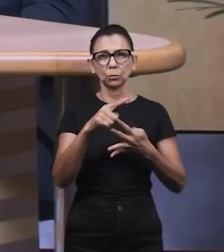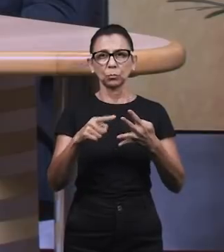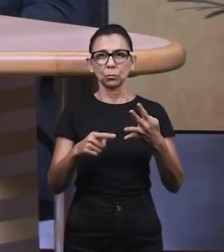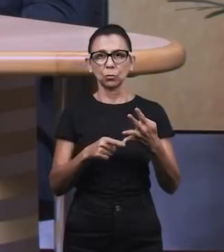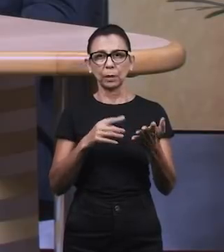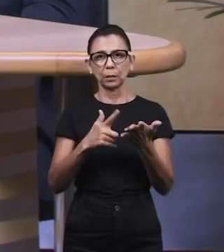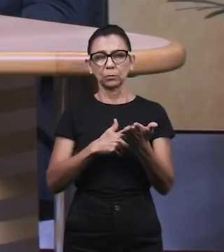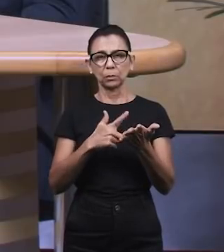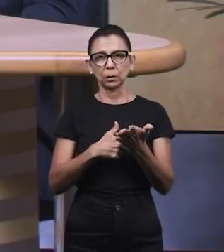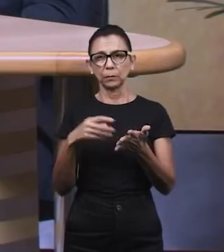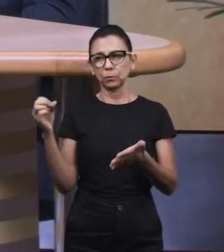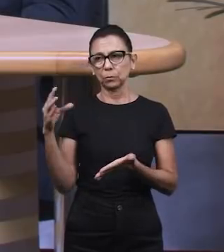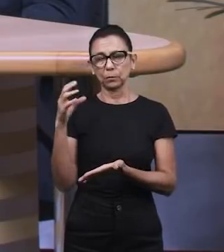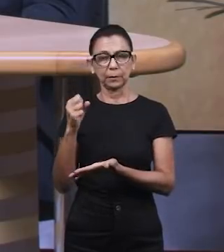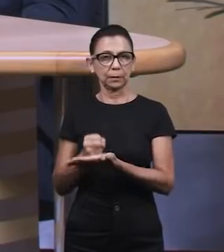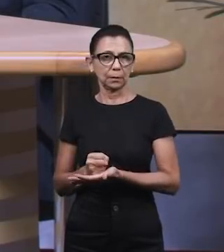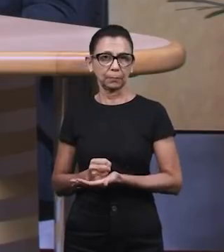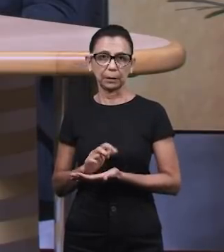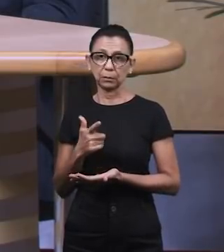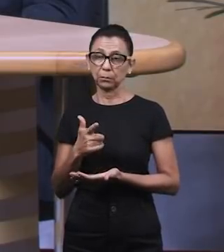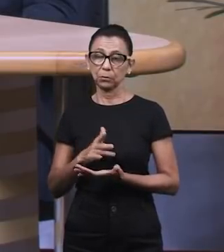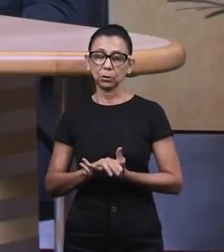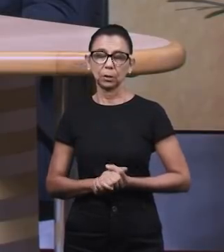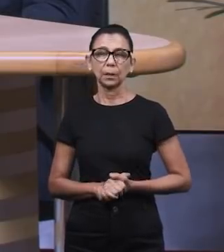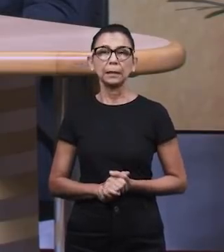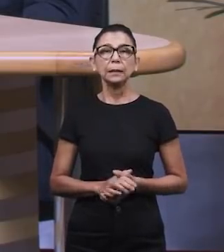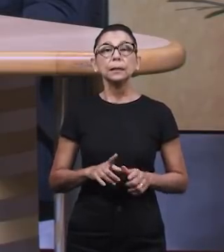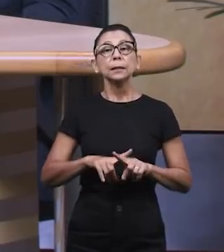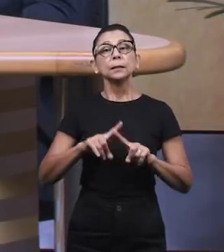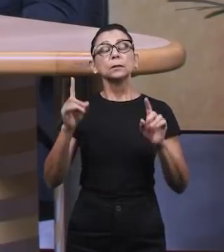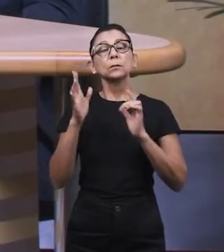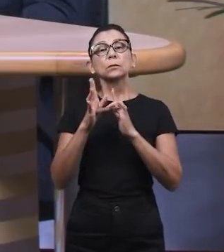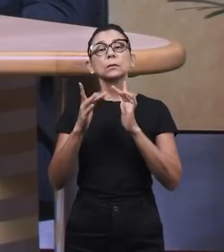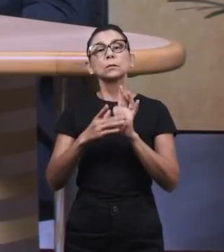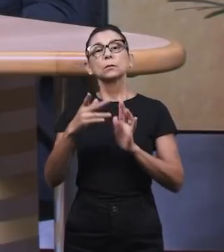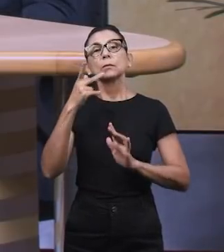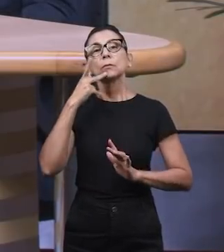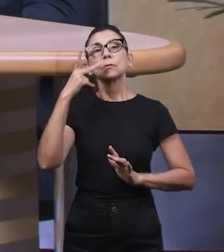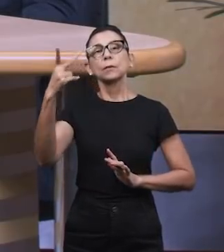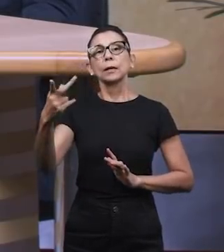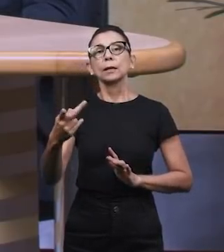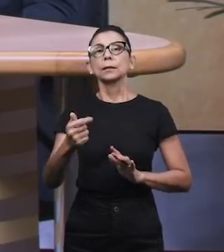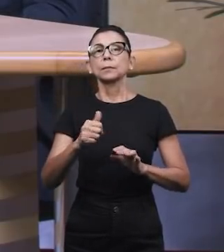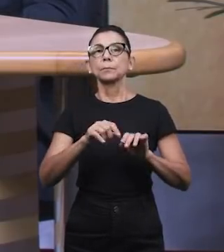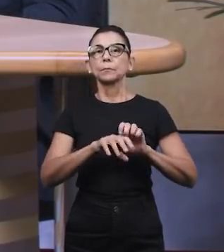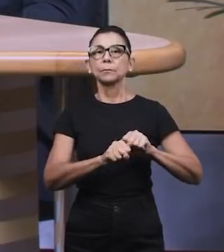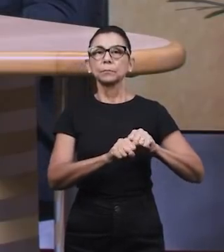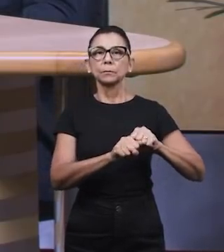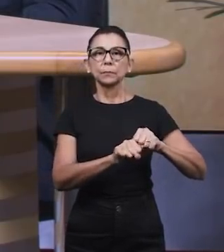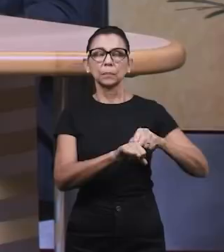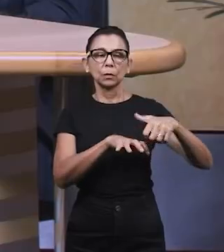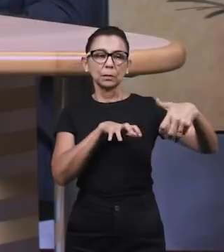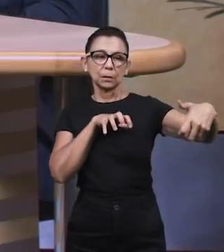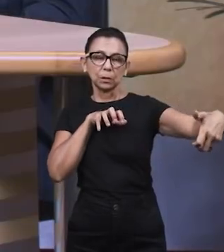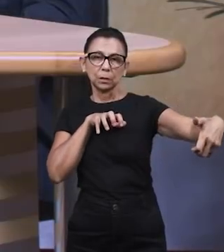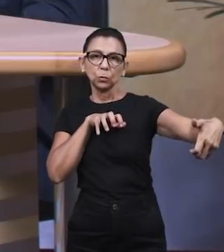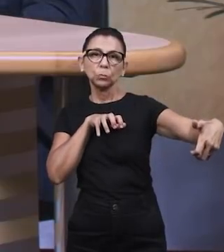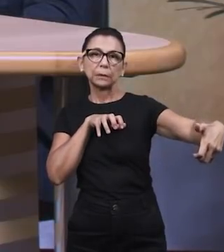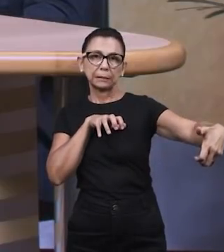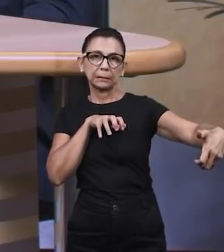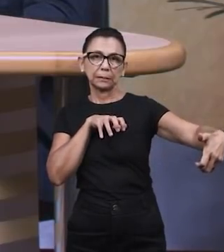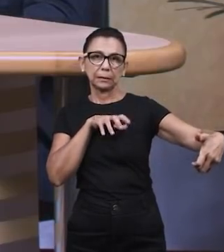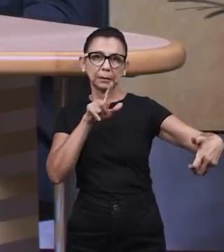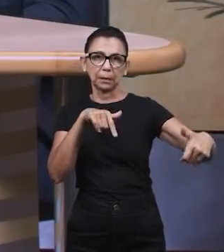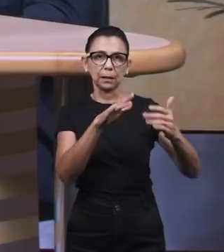apóstolos não estavam ainda escritas. Então a expressão examinais as Escrituras era exatamente uma referência ao Velho